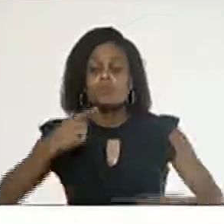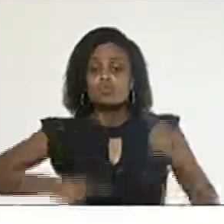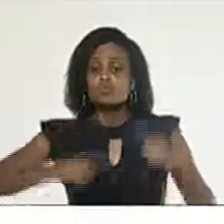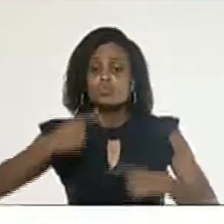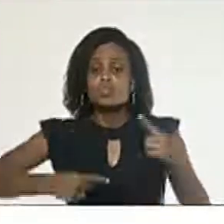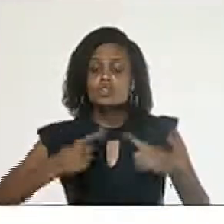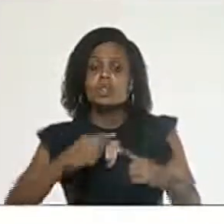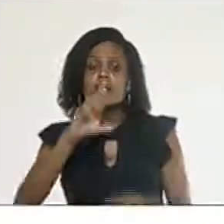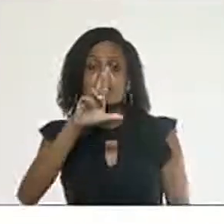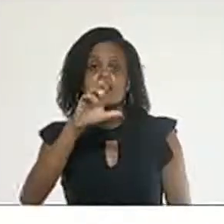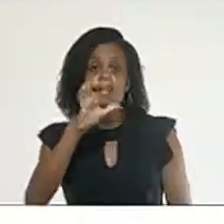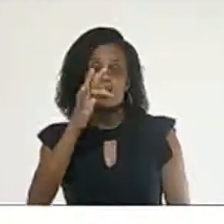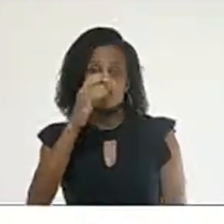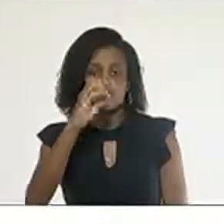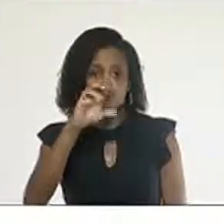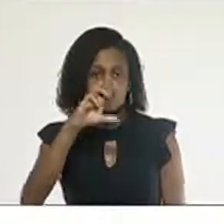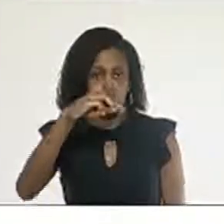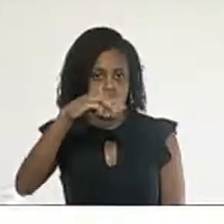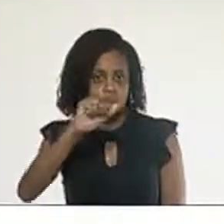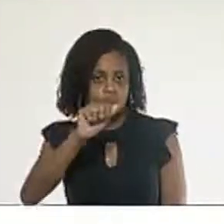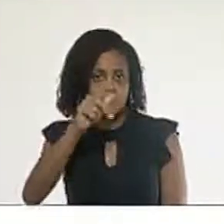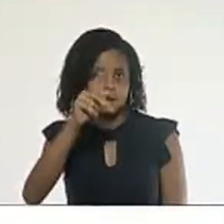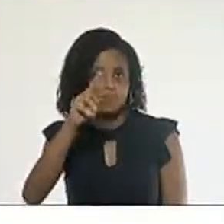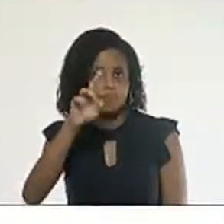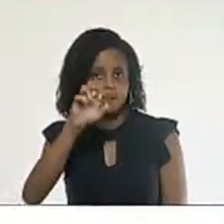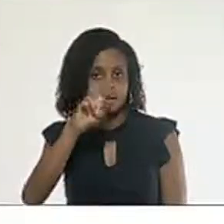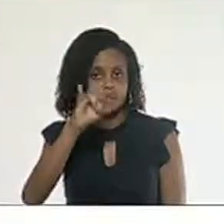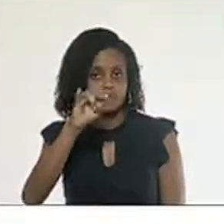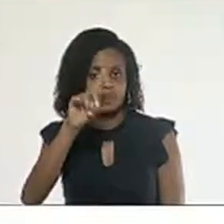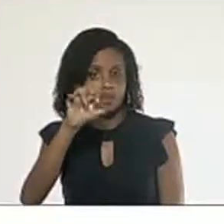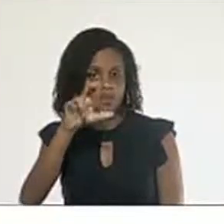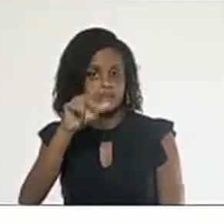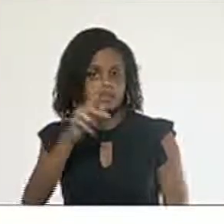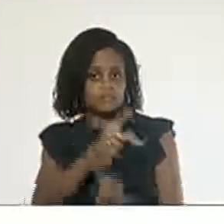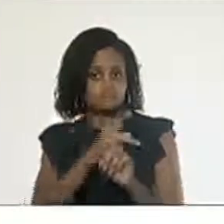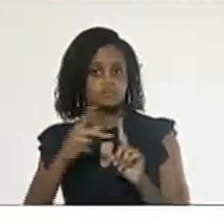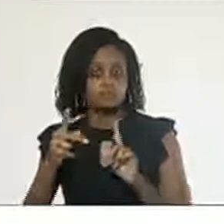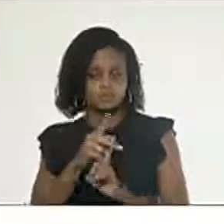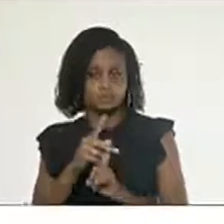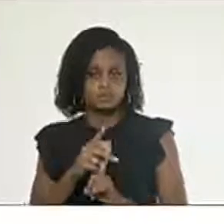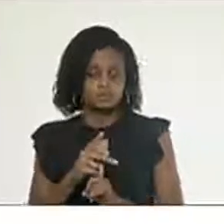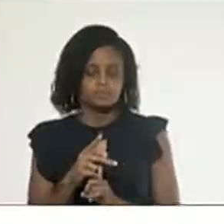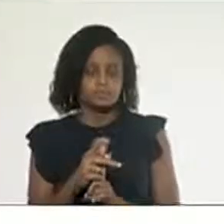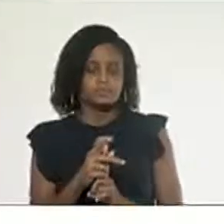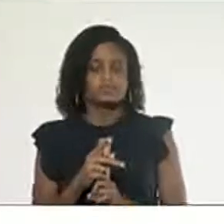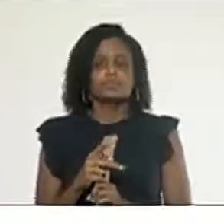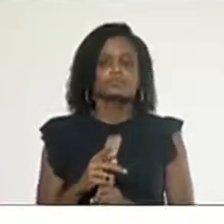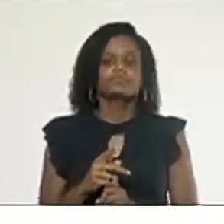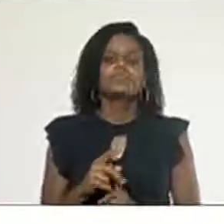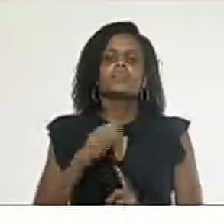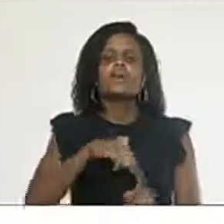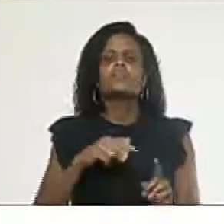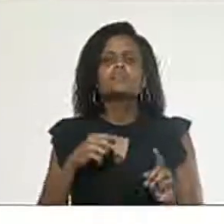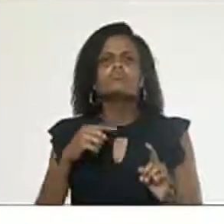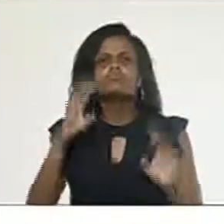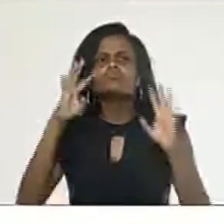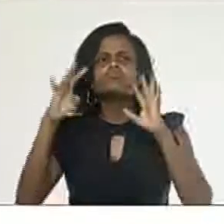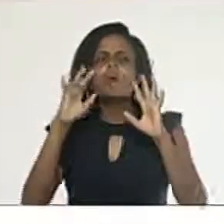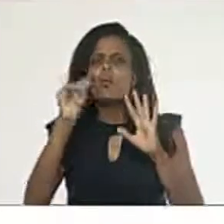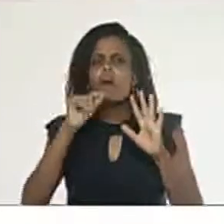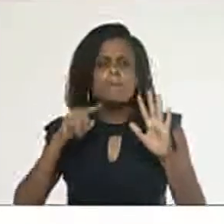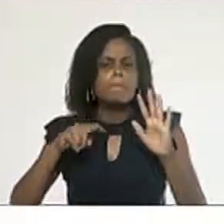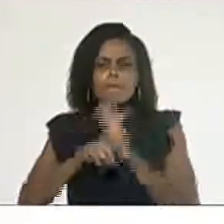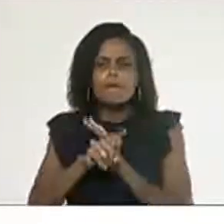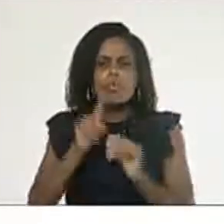da Previdência. E quando a gente olha essa reforma, a gente faz uma primeira pergunta. Por que